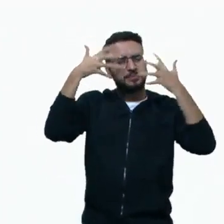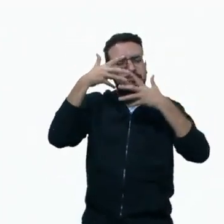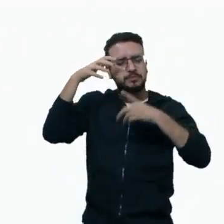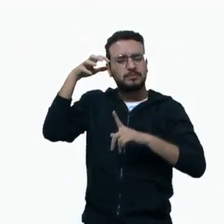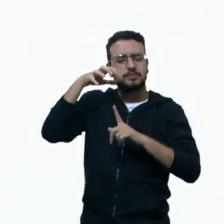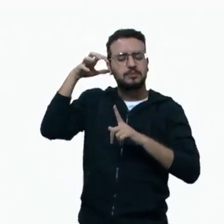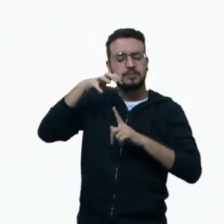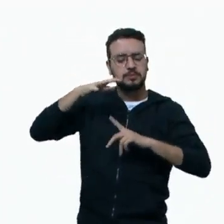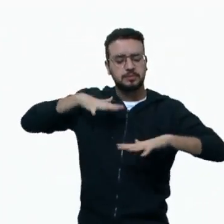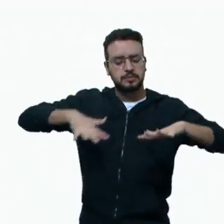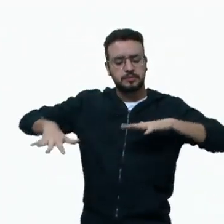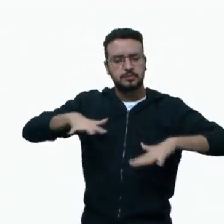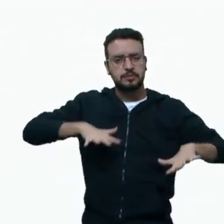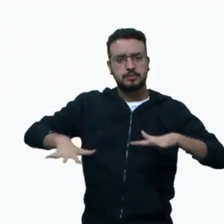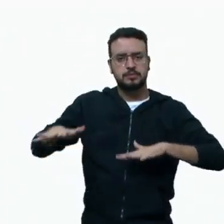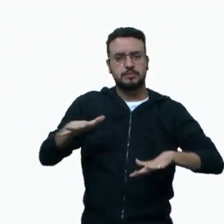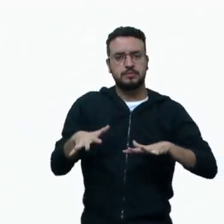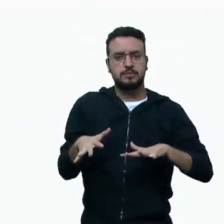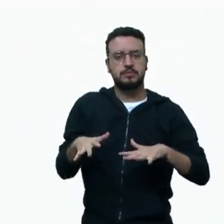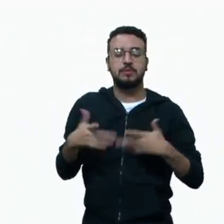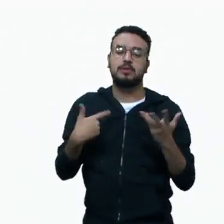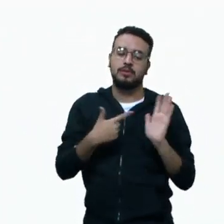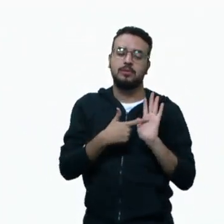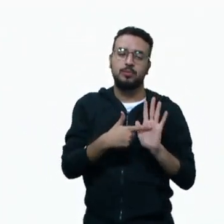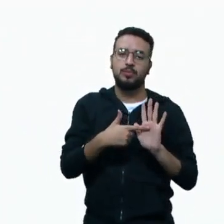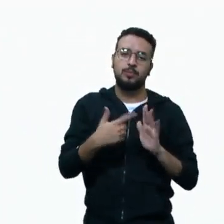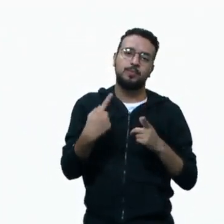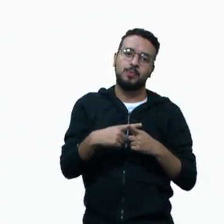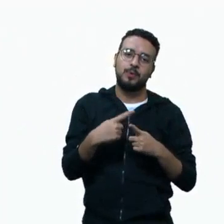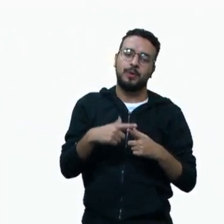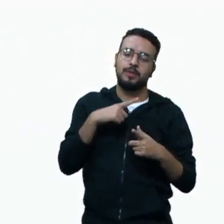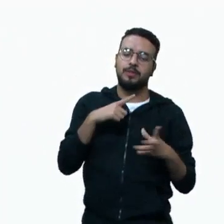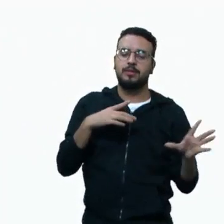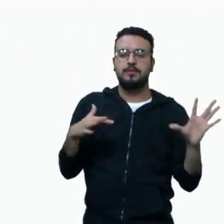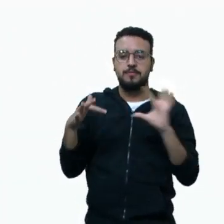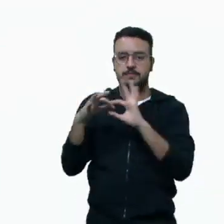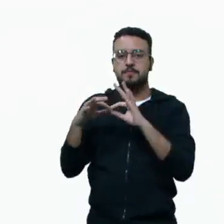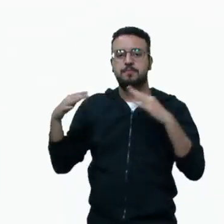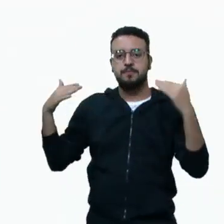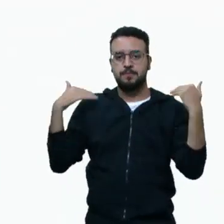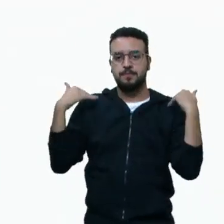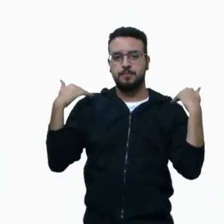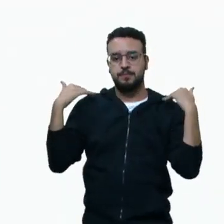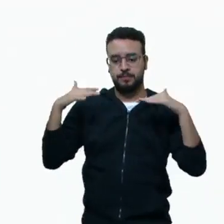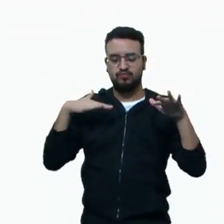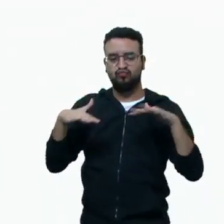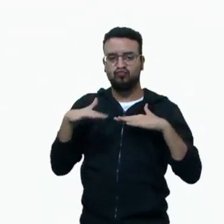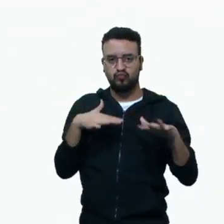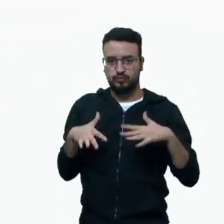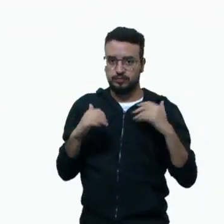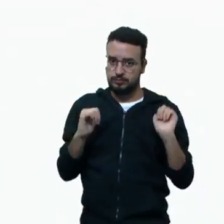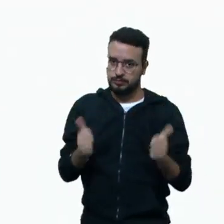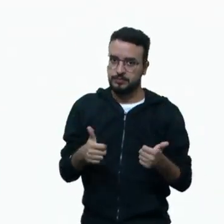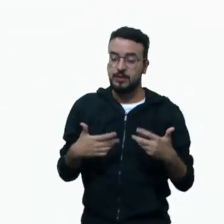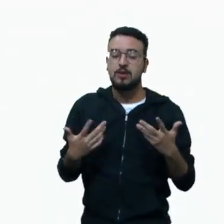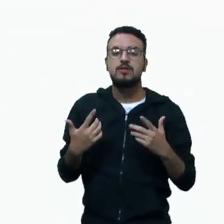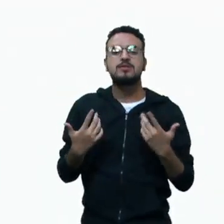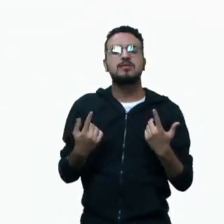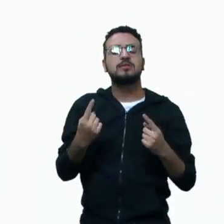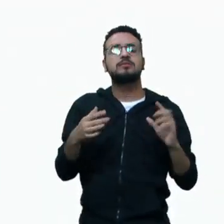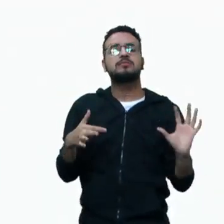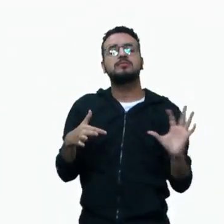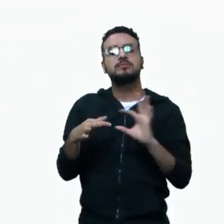o meu movimento. Porque se eu estou trazendo para vocês é porque tem uma influência no movimento. Qual a